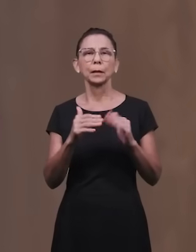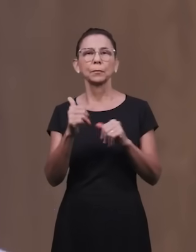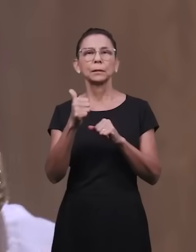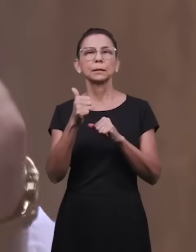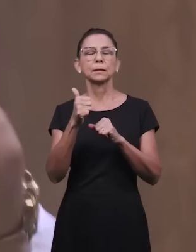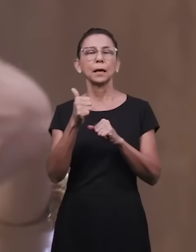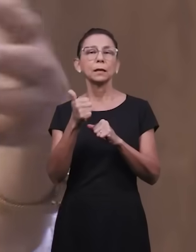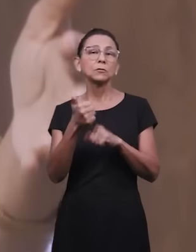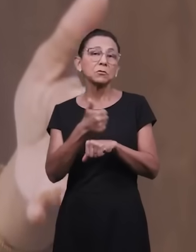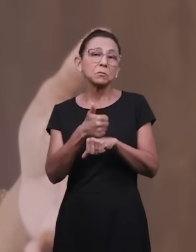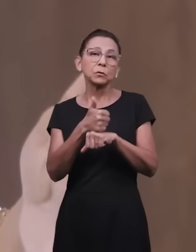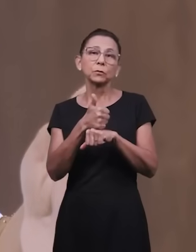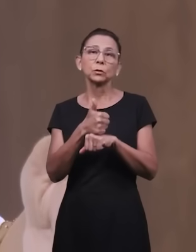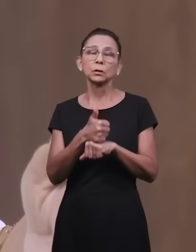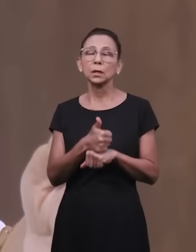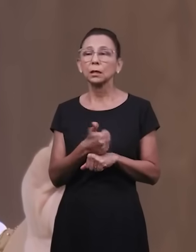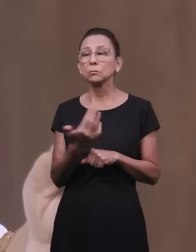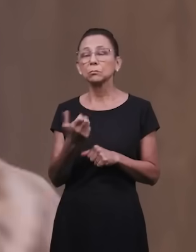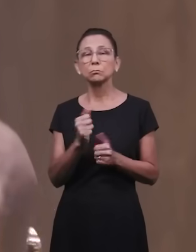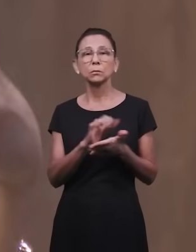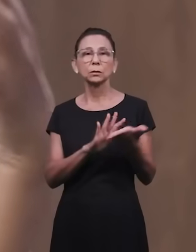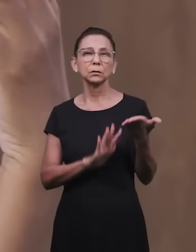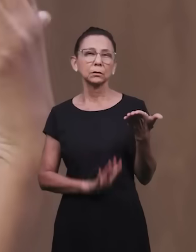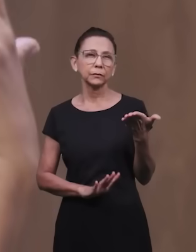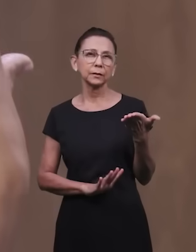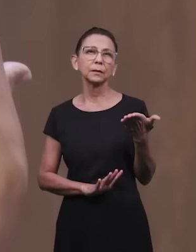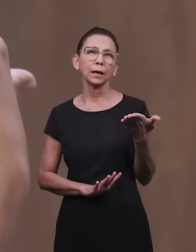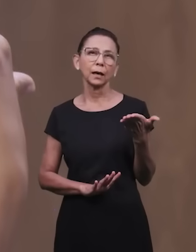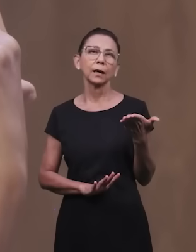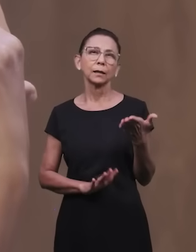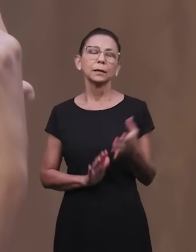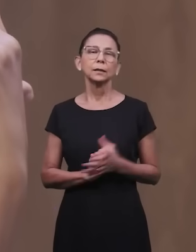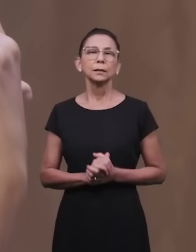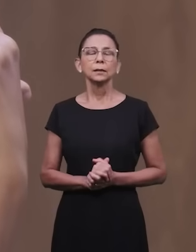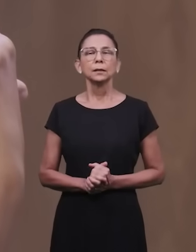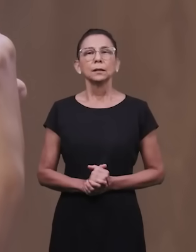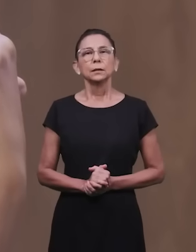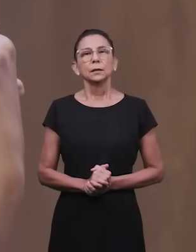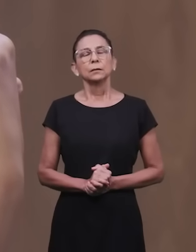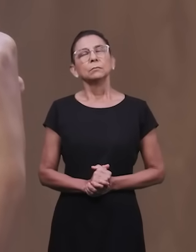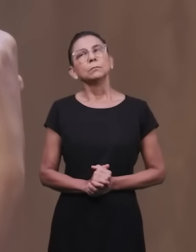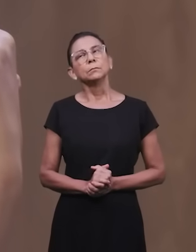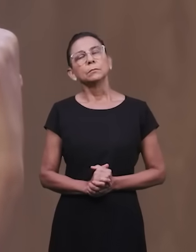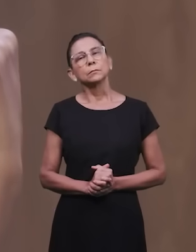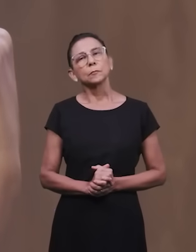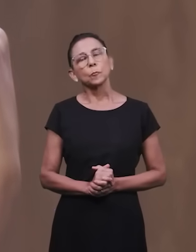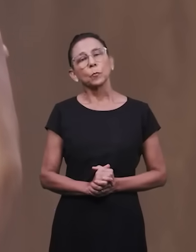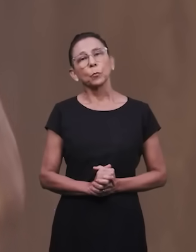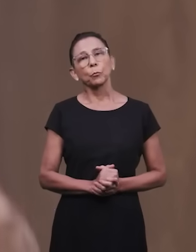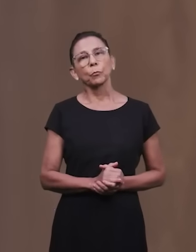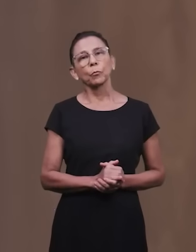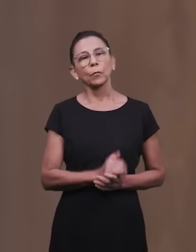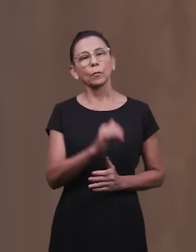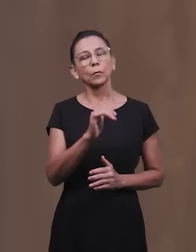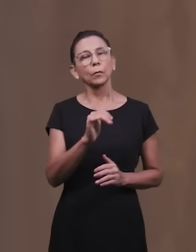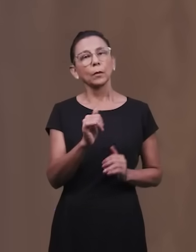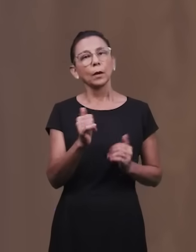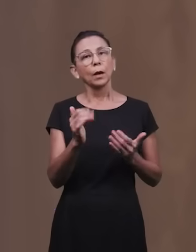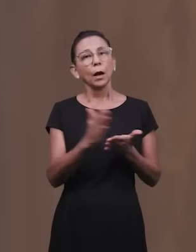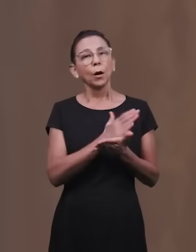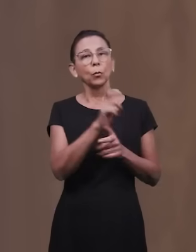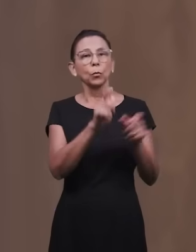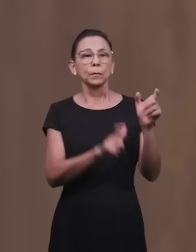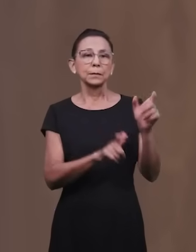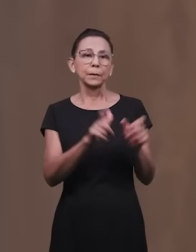habilidades para desenvolver aquela tarefa. Algumas pessoas precisam pensar mais antes de fazer algumas escolhas. Outras